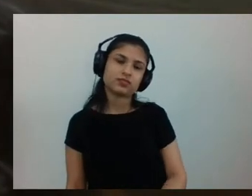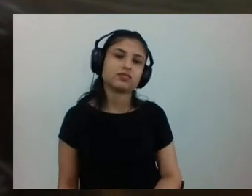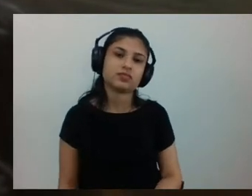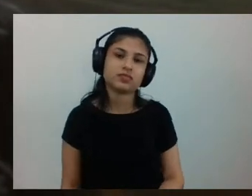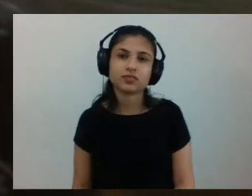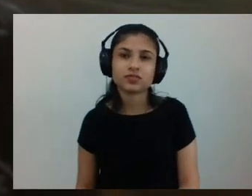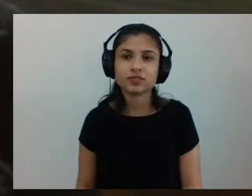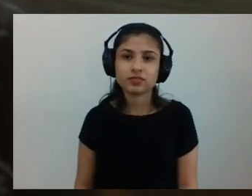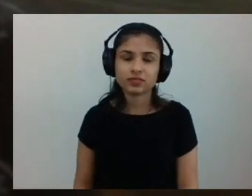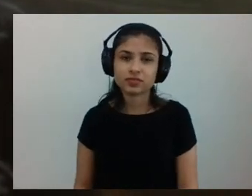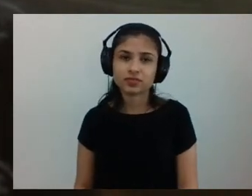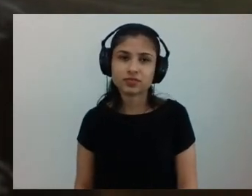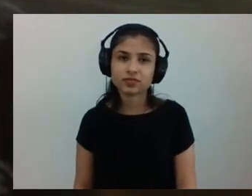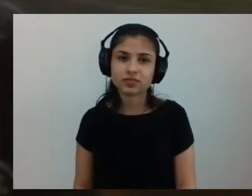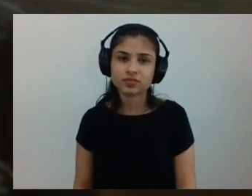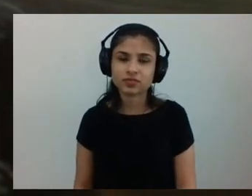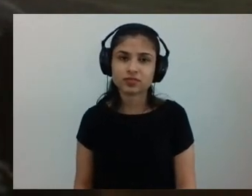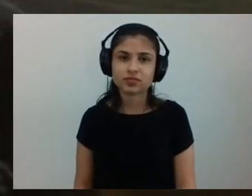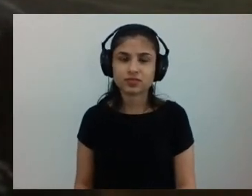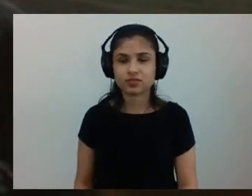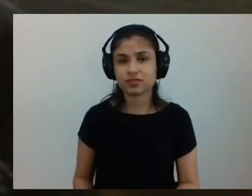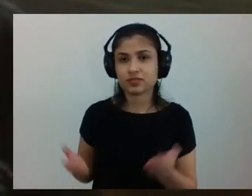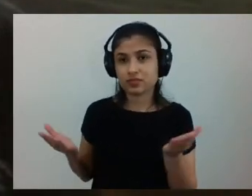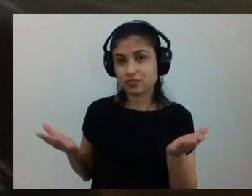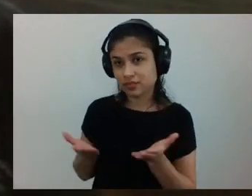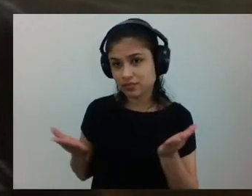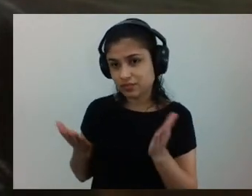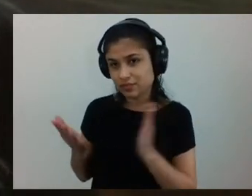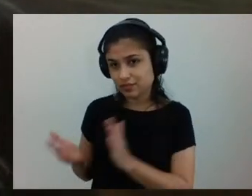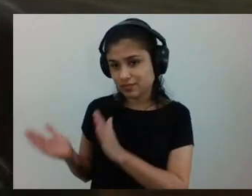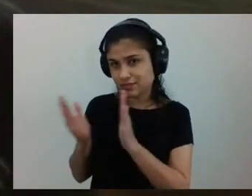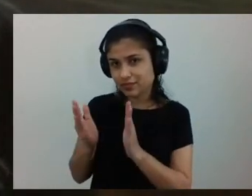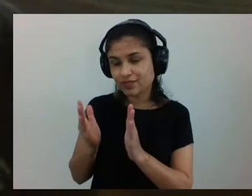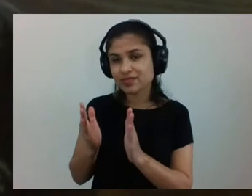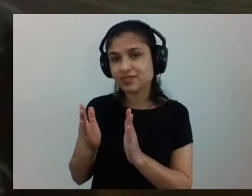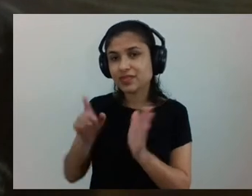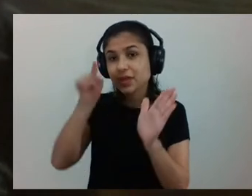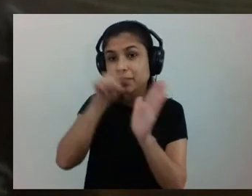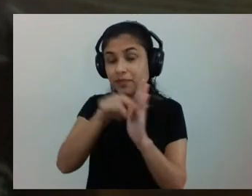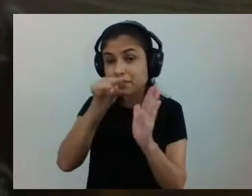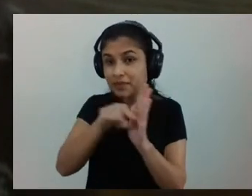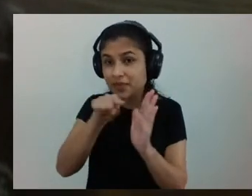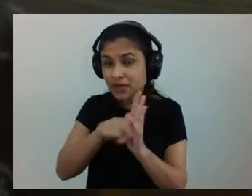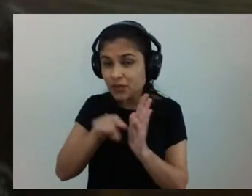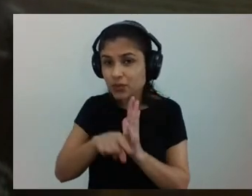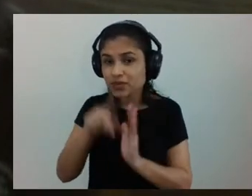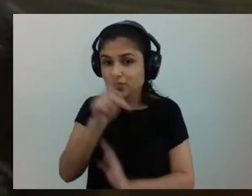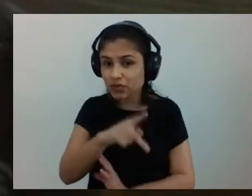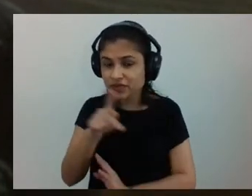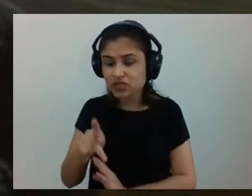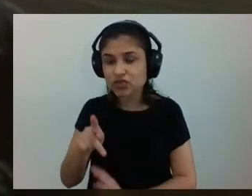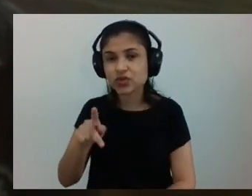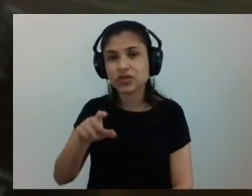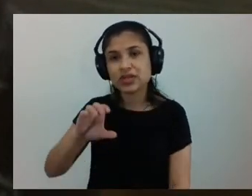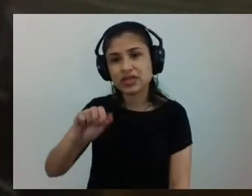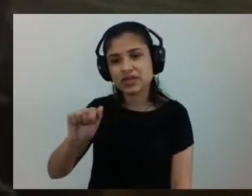Agora eu vou passar para o bloco de perguntas de docentes, fazendo a pergunta da docente Carla